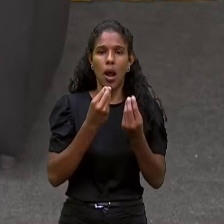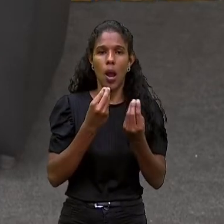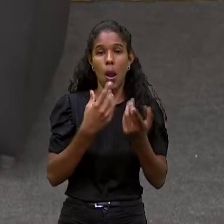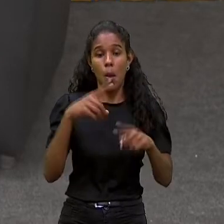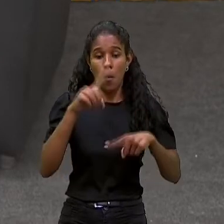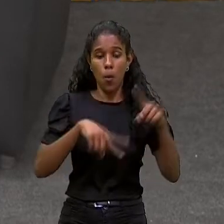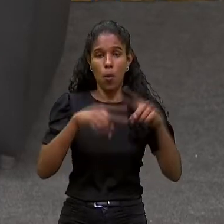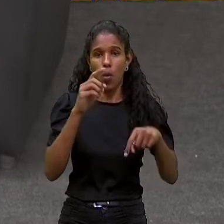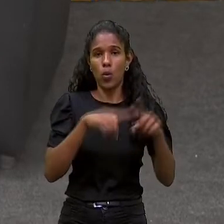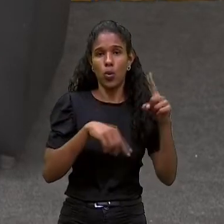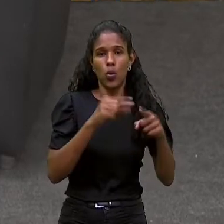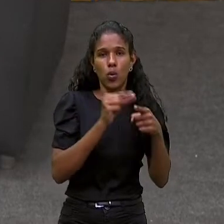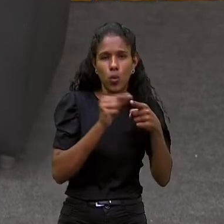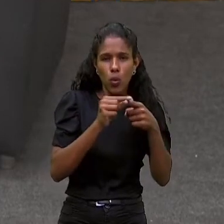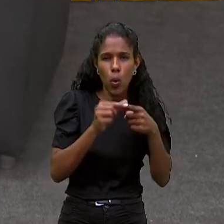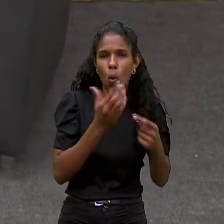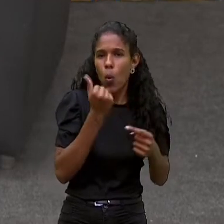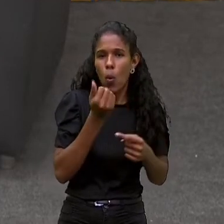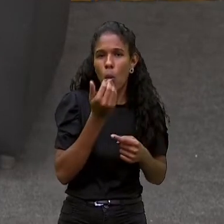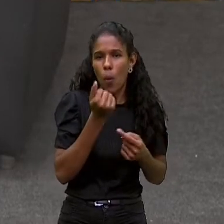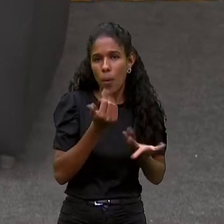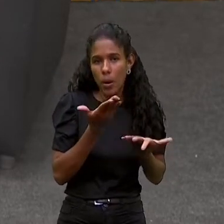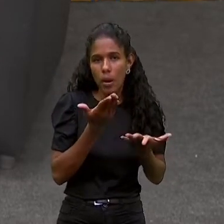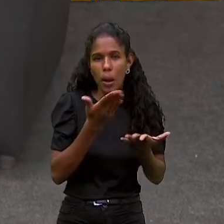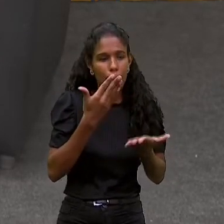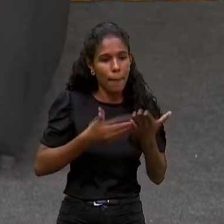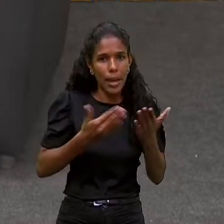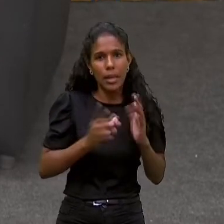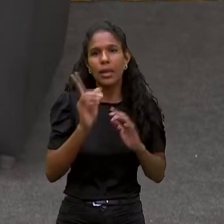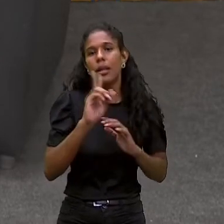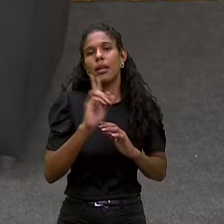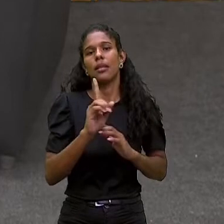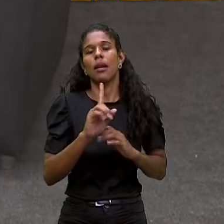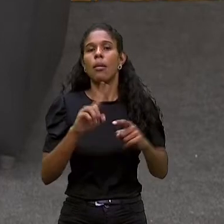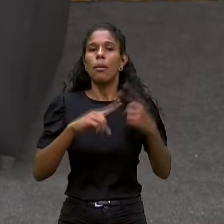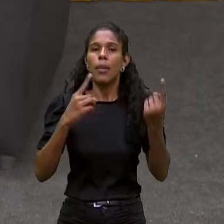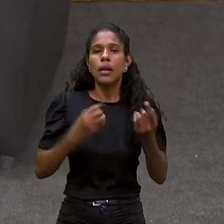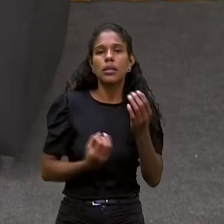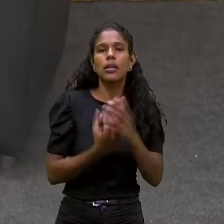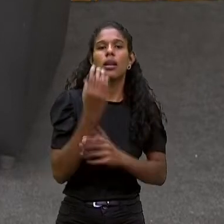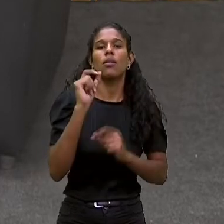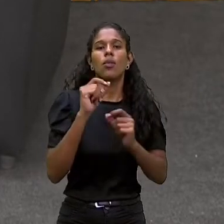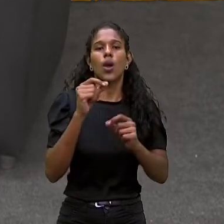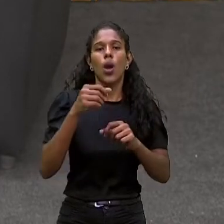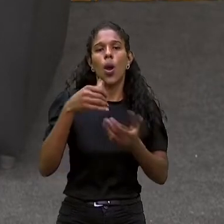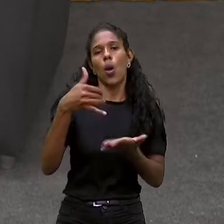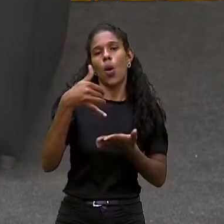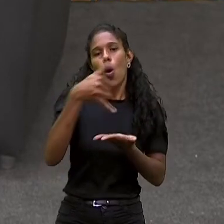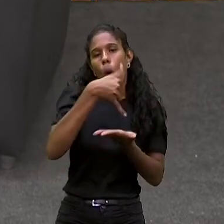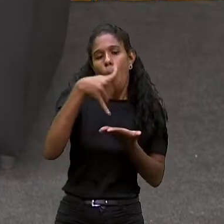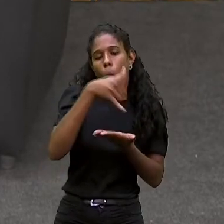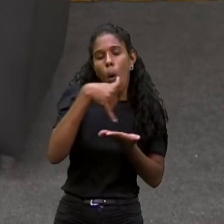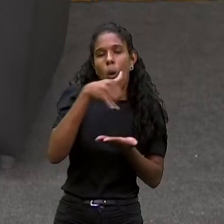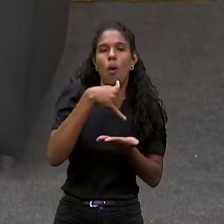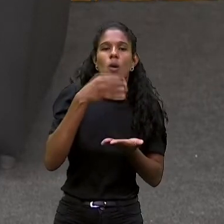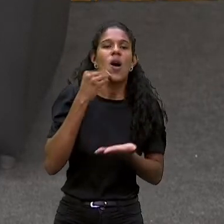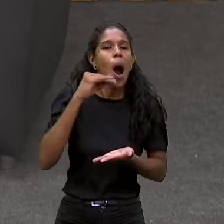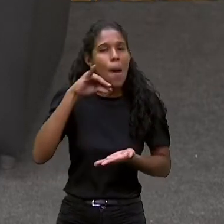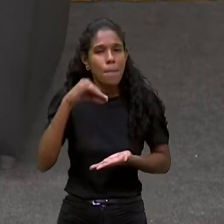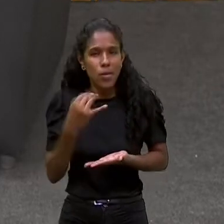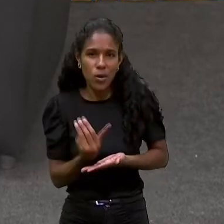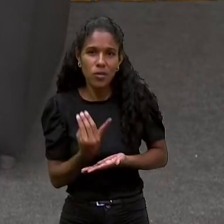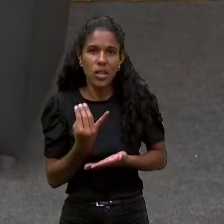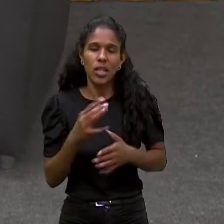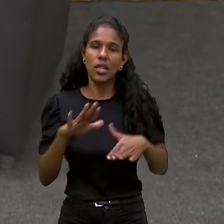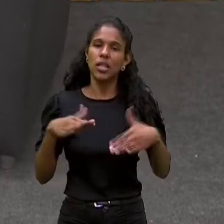produto, né, para não estragar, para aproveitar a melhor demanda e tudo mais. Então, a leitura tem que fazer um sentido. Há